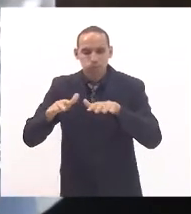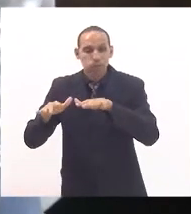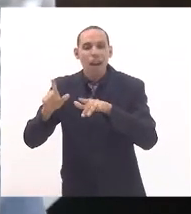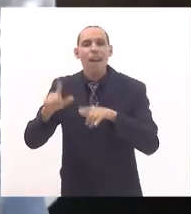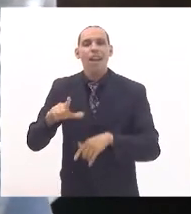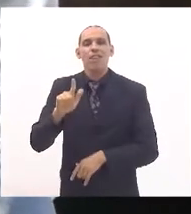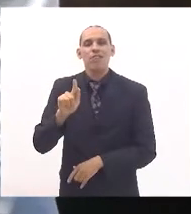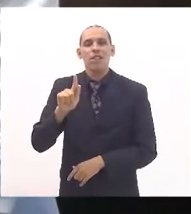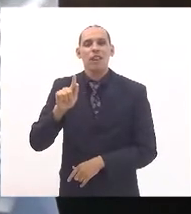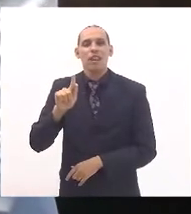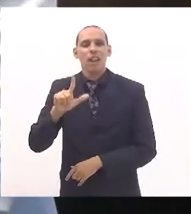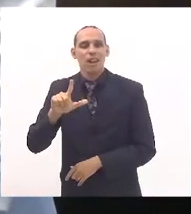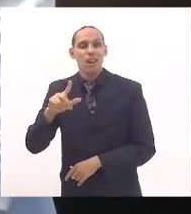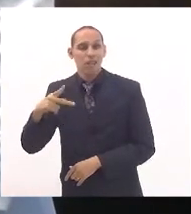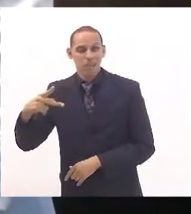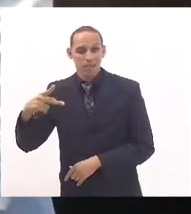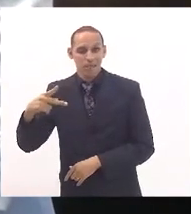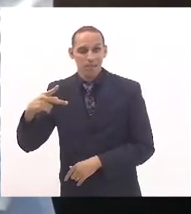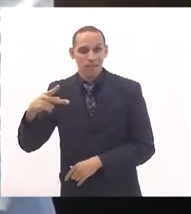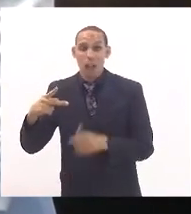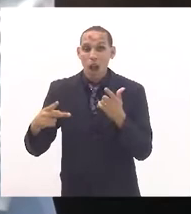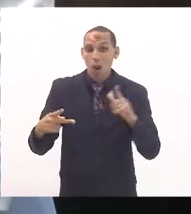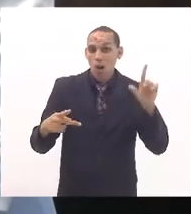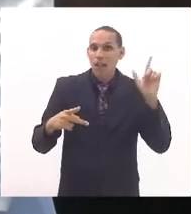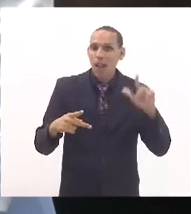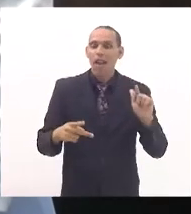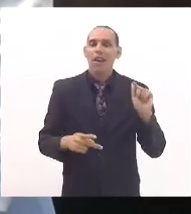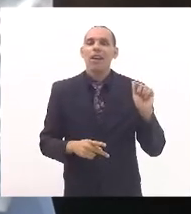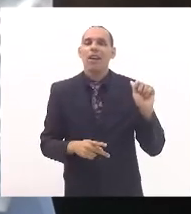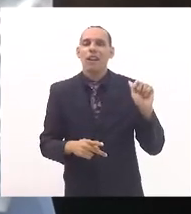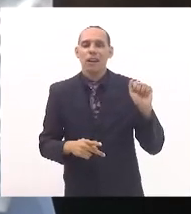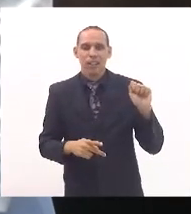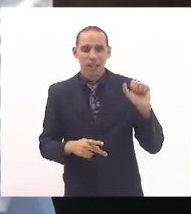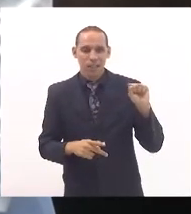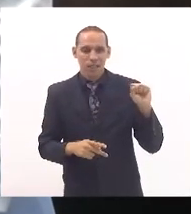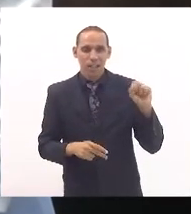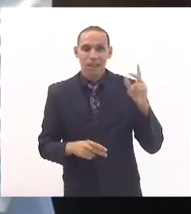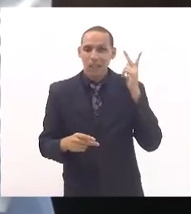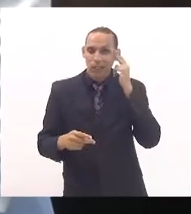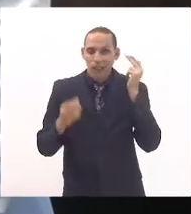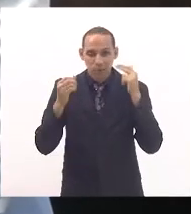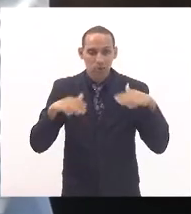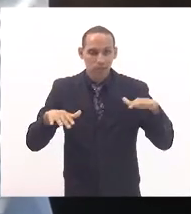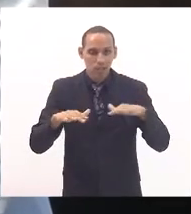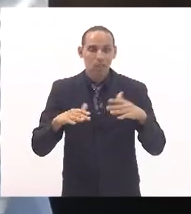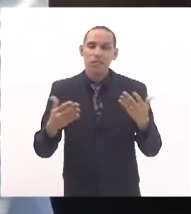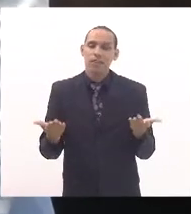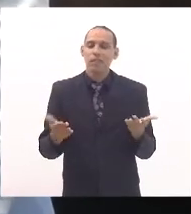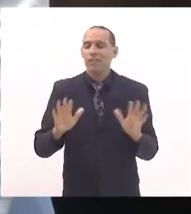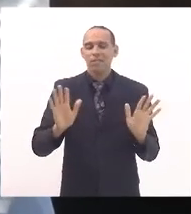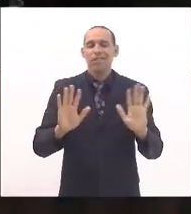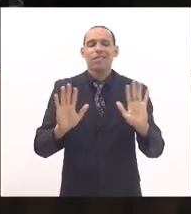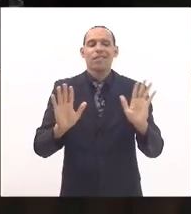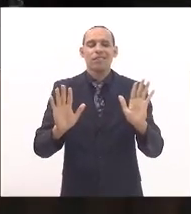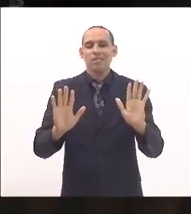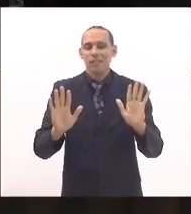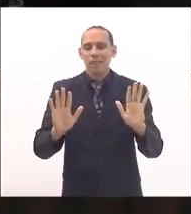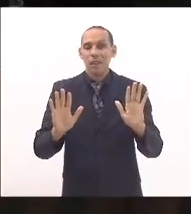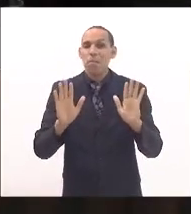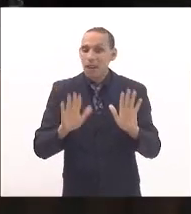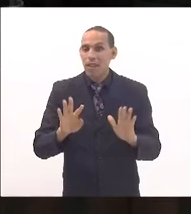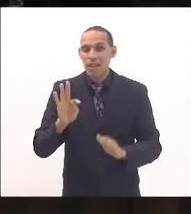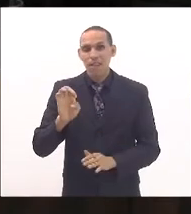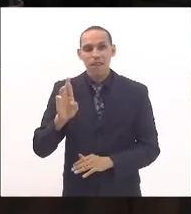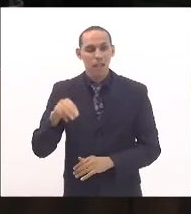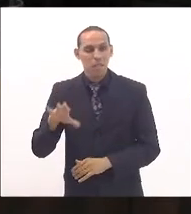GLP. Essas são de gás natural. Então tem que ficar... Não, não, mas mesmo a térmica ainda pode